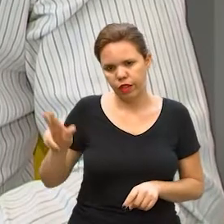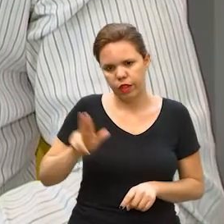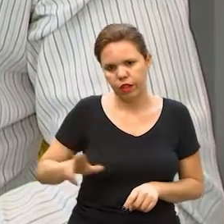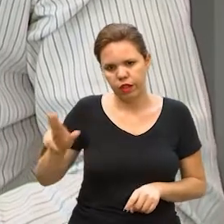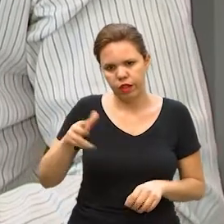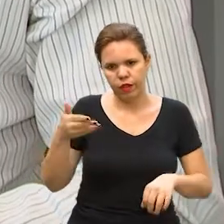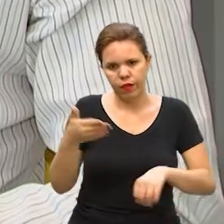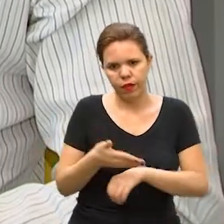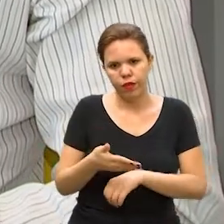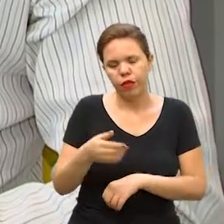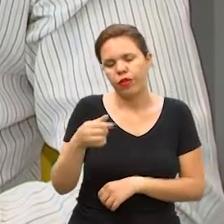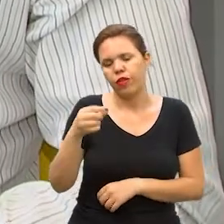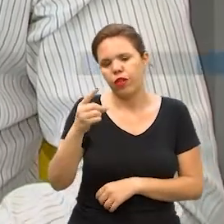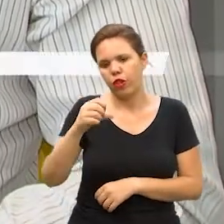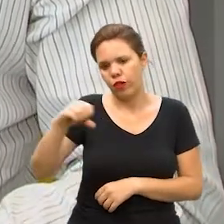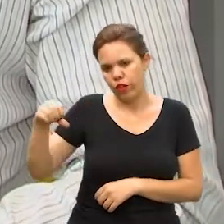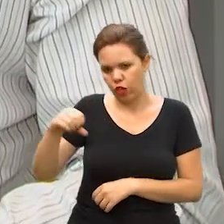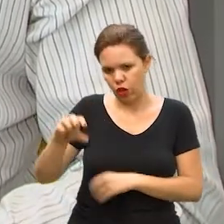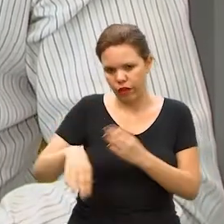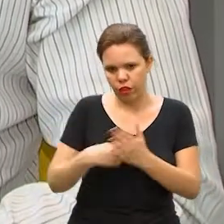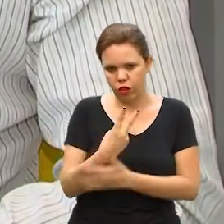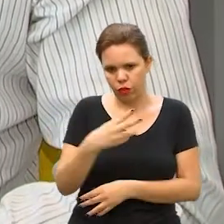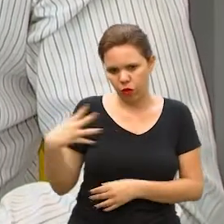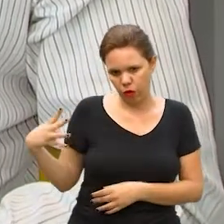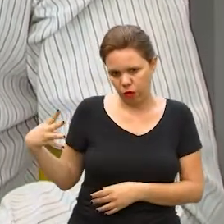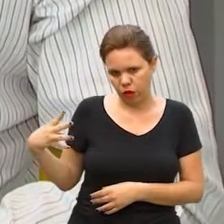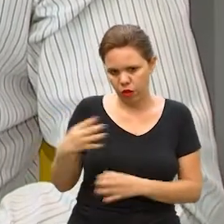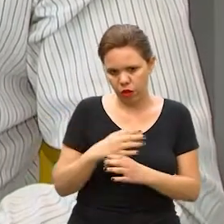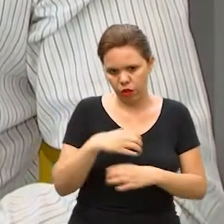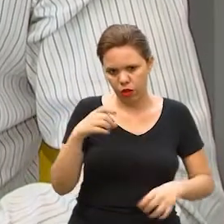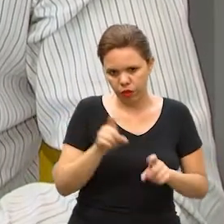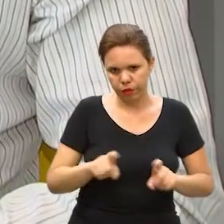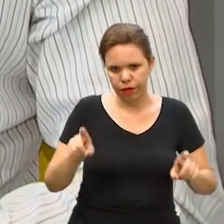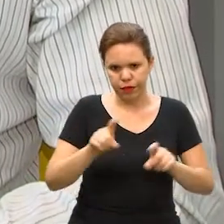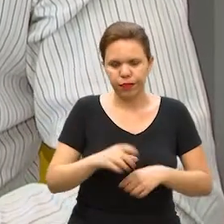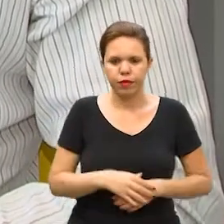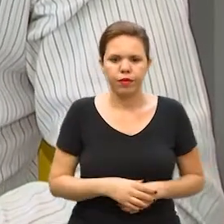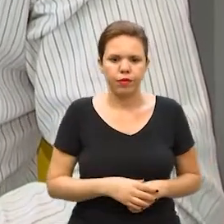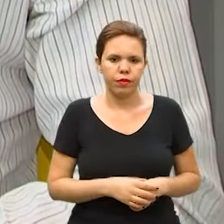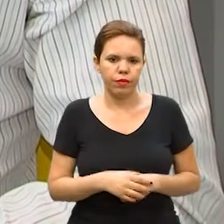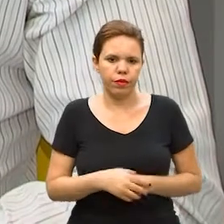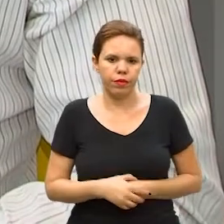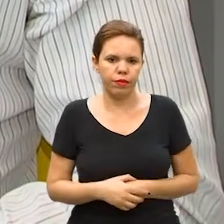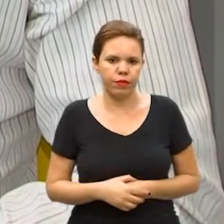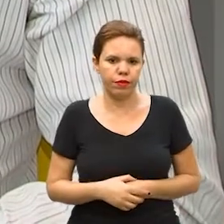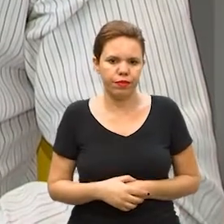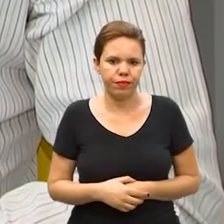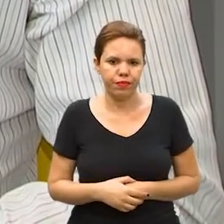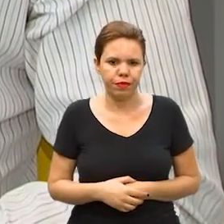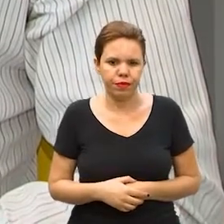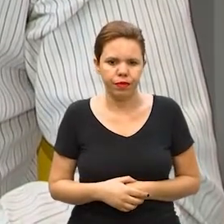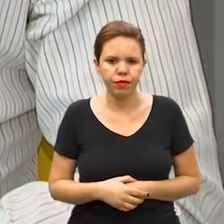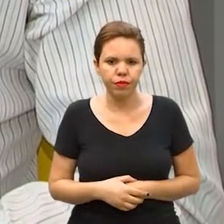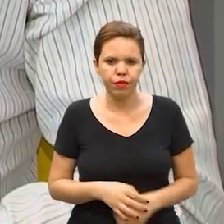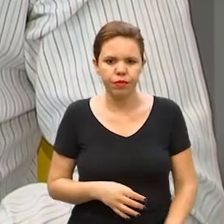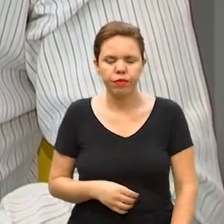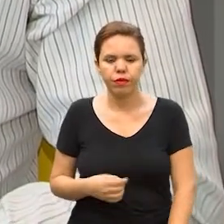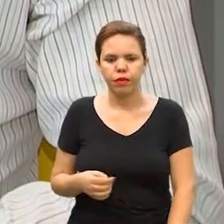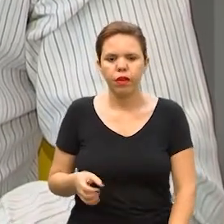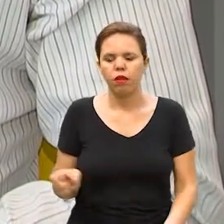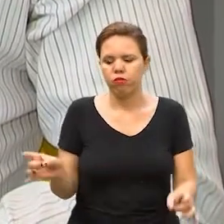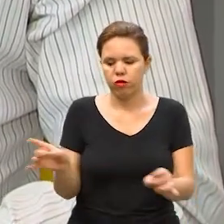entre 99 e 2004 fazendo Engenharia de Computação. E eu saí